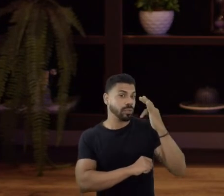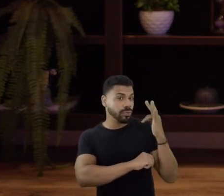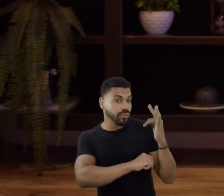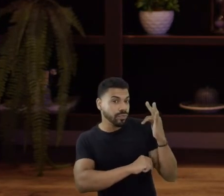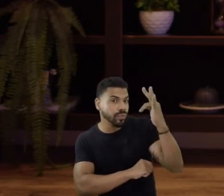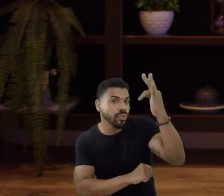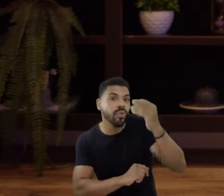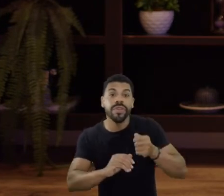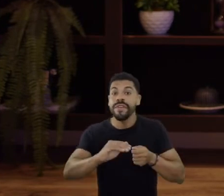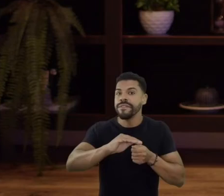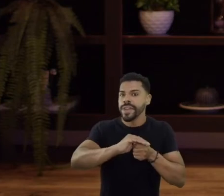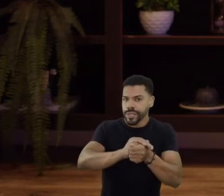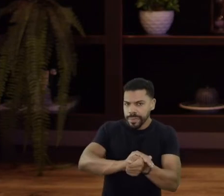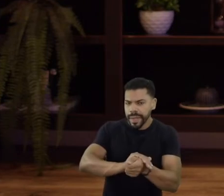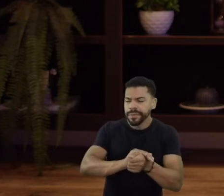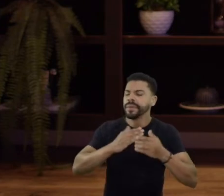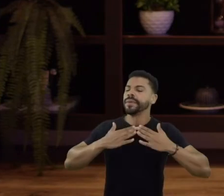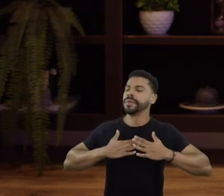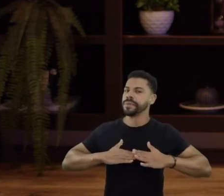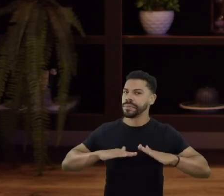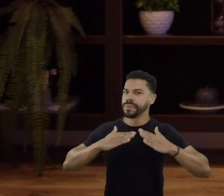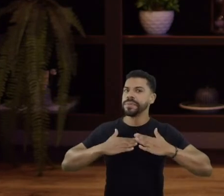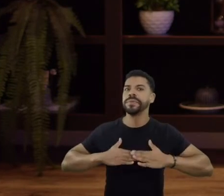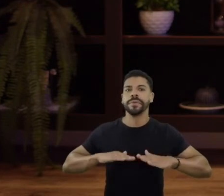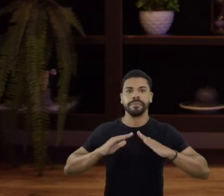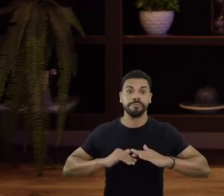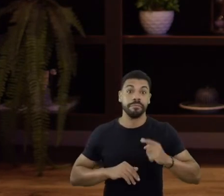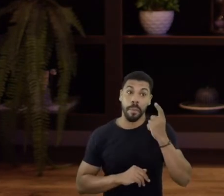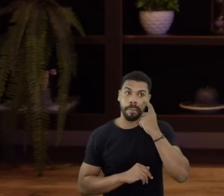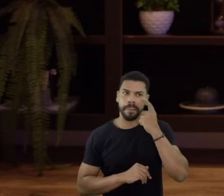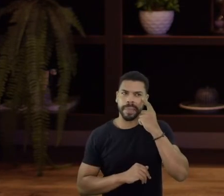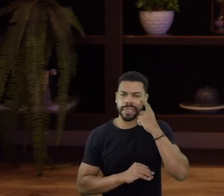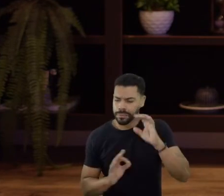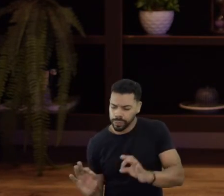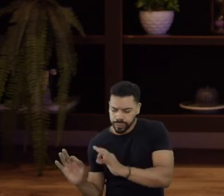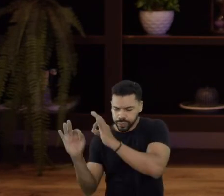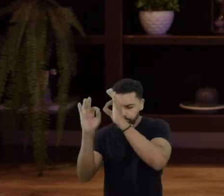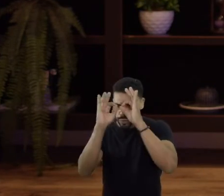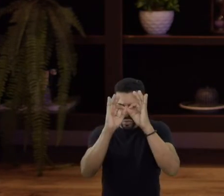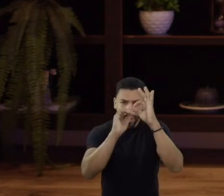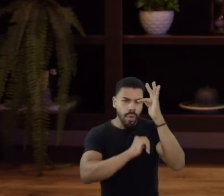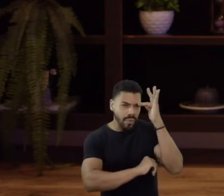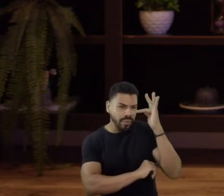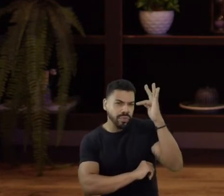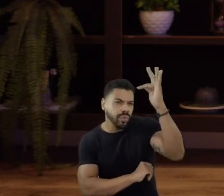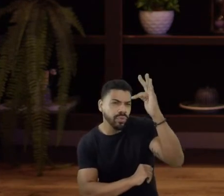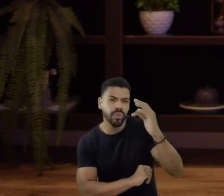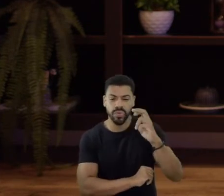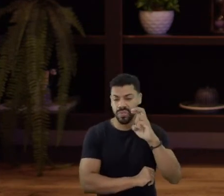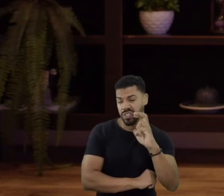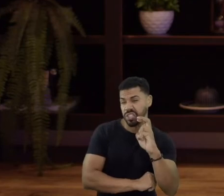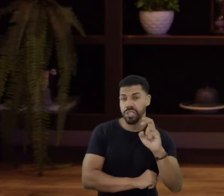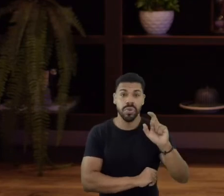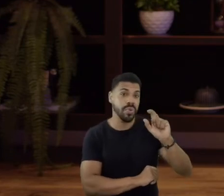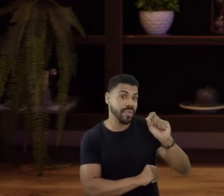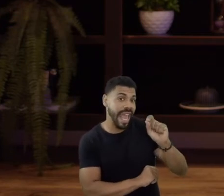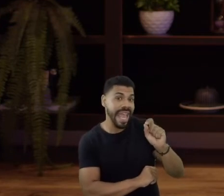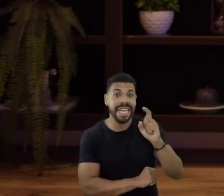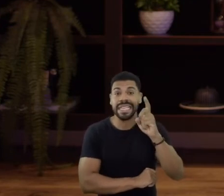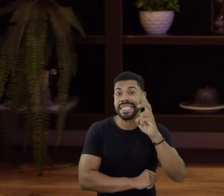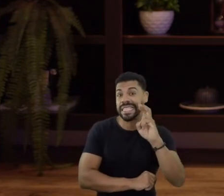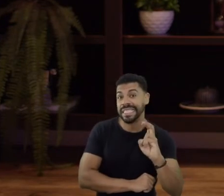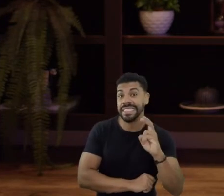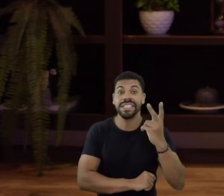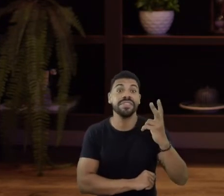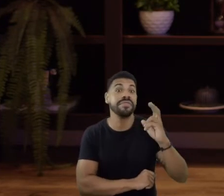prazo fazer o investimento e deixar o mercado acontecer sempre olhando lá na frente lá no 5 10 15